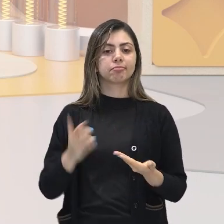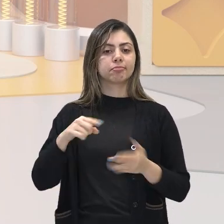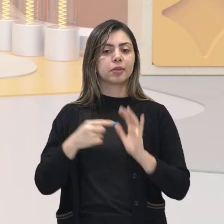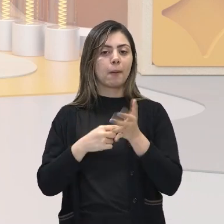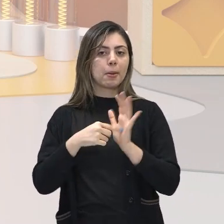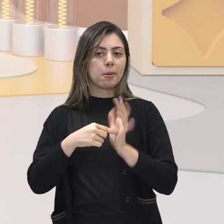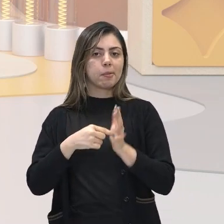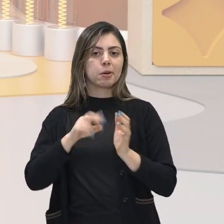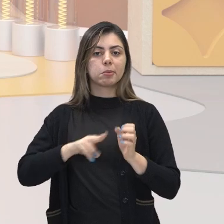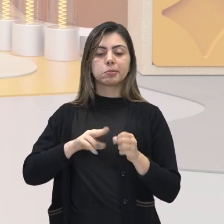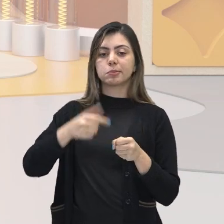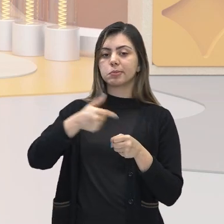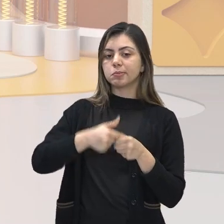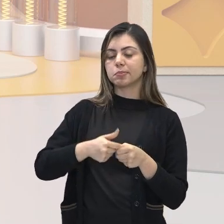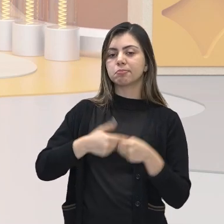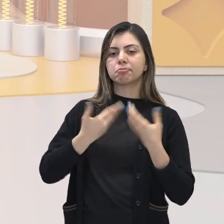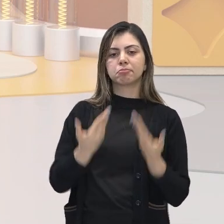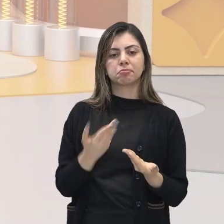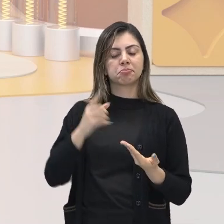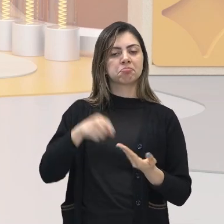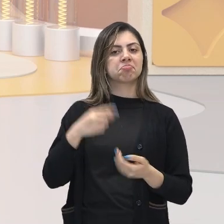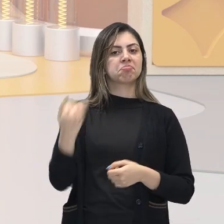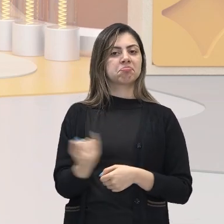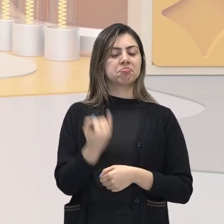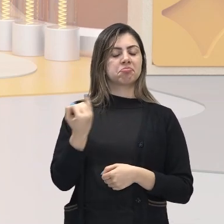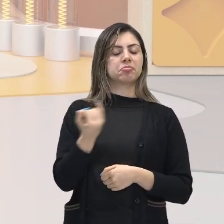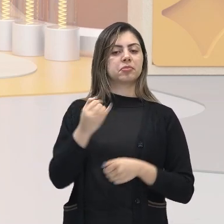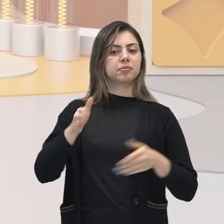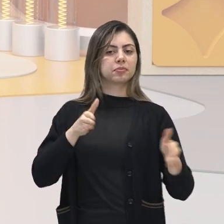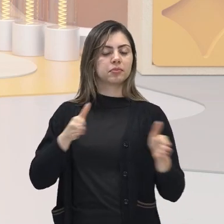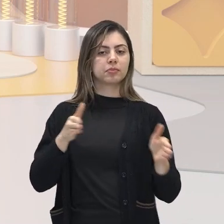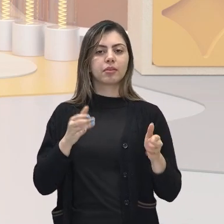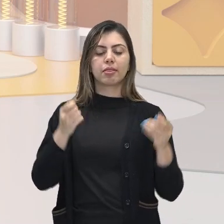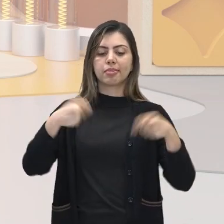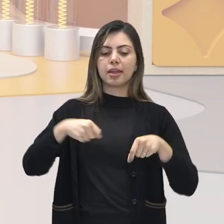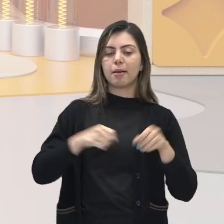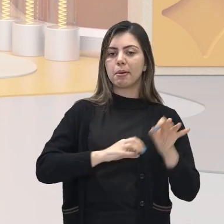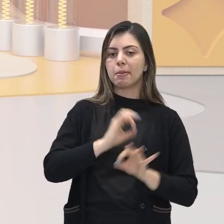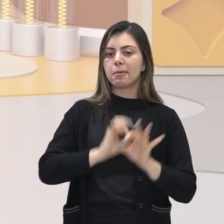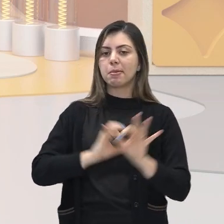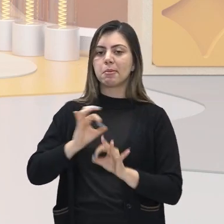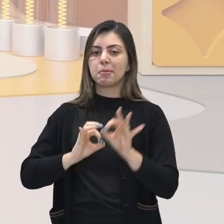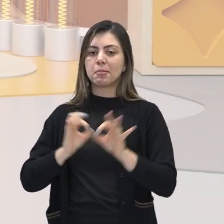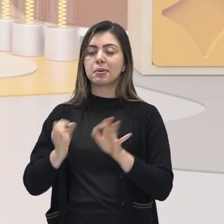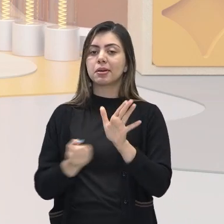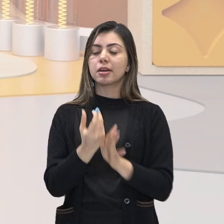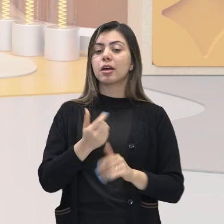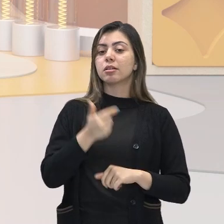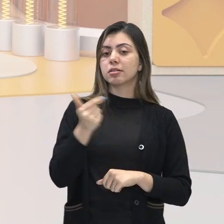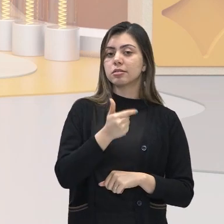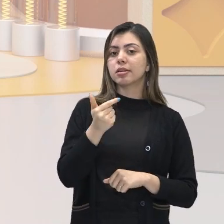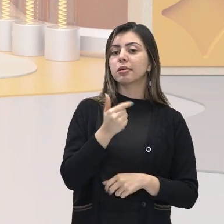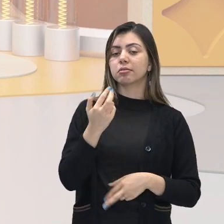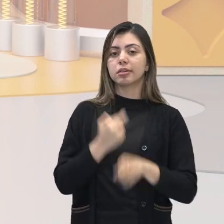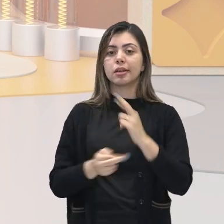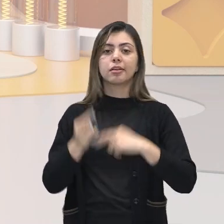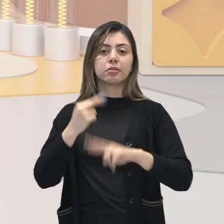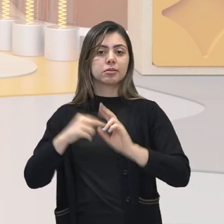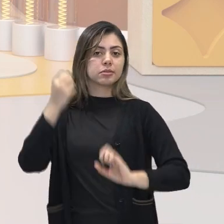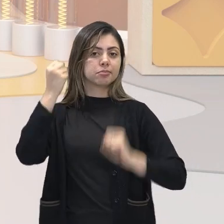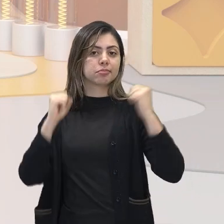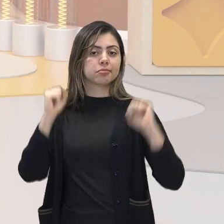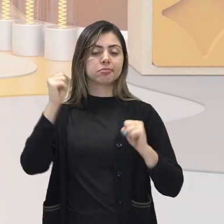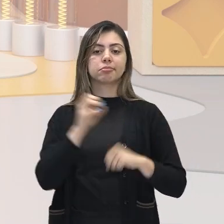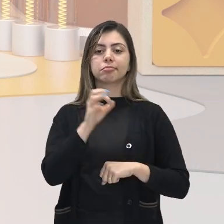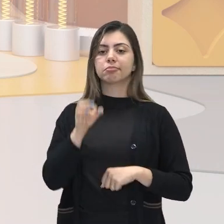de combustão interna, que é um dos grandes momentos ali de desenvolvimento da chamada segunda fase da Revolução